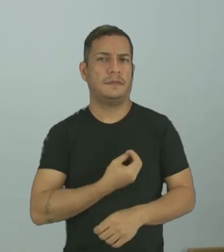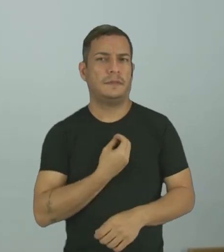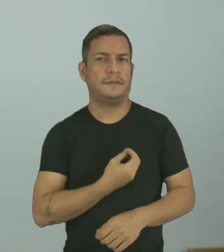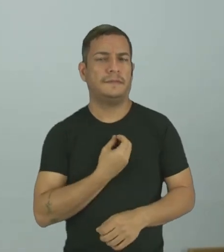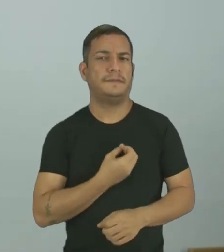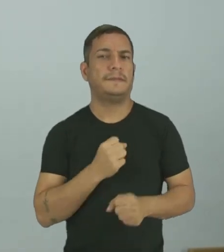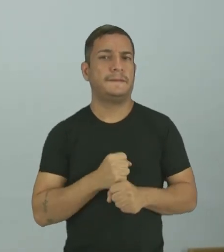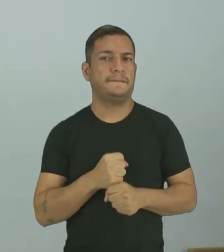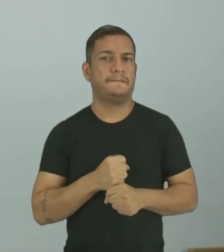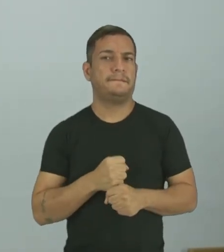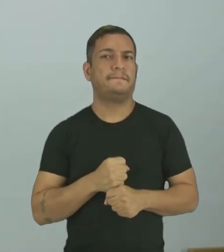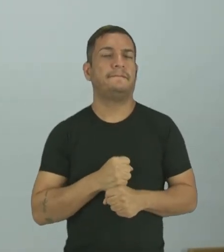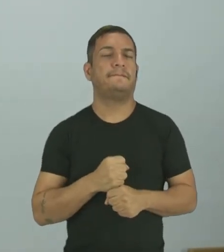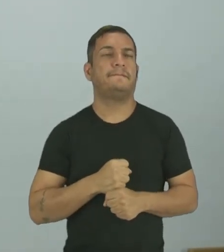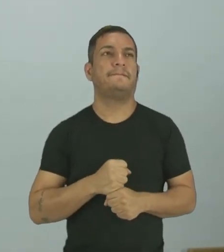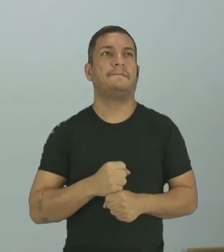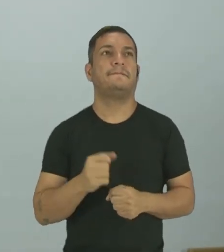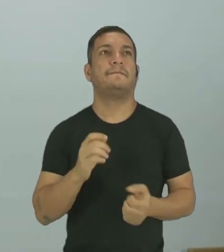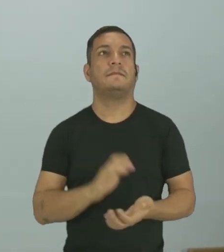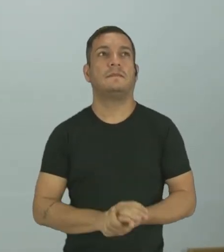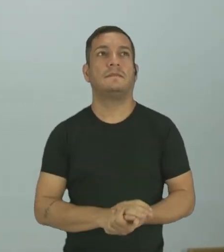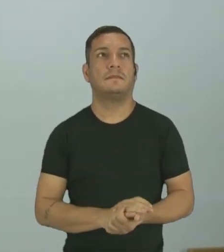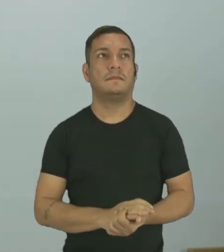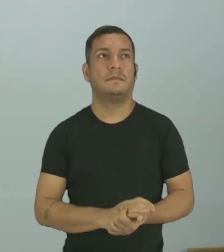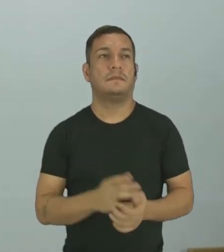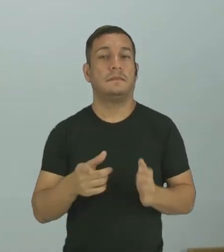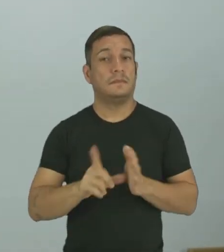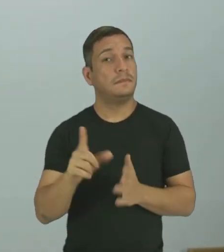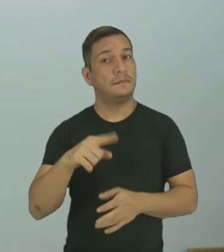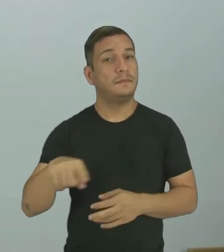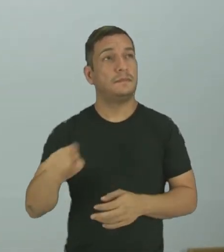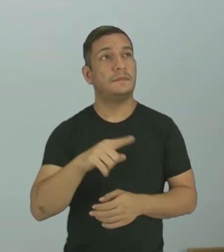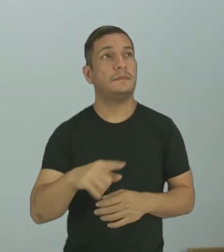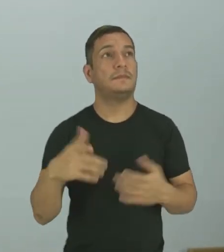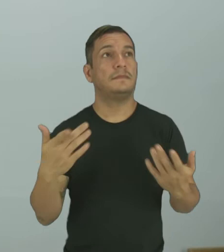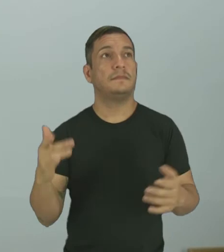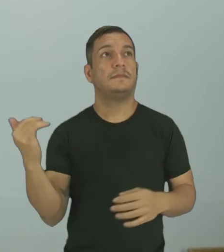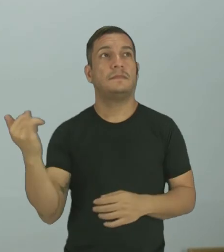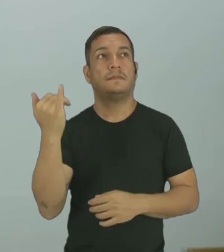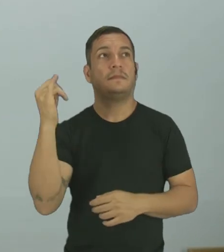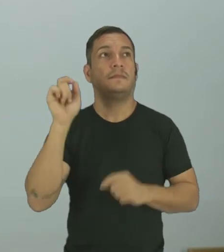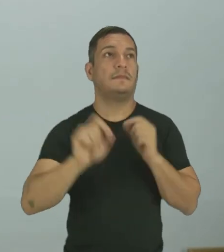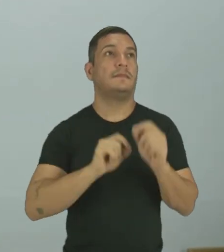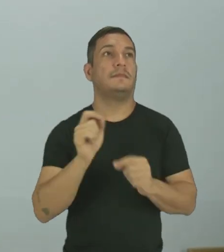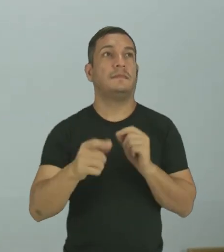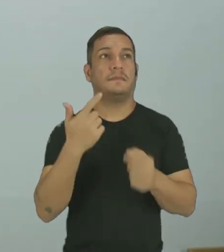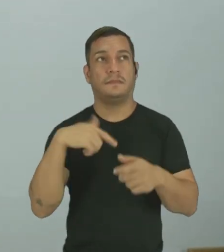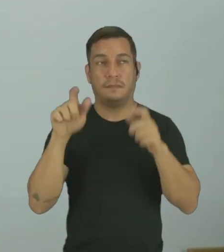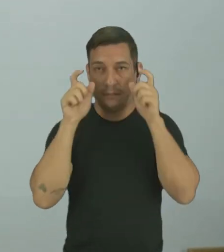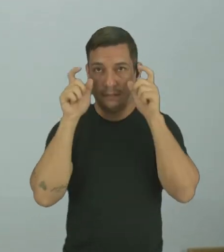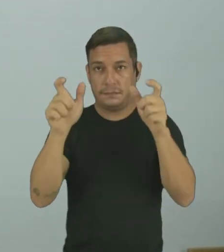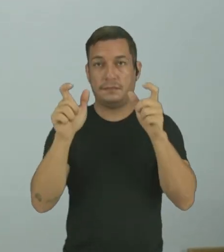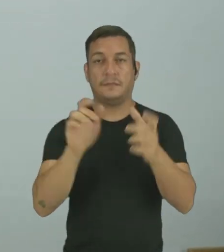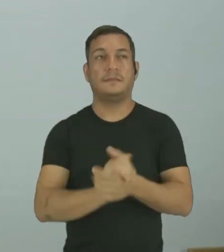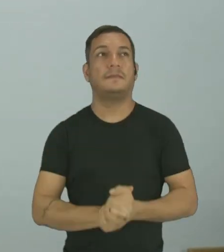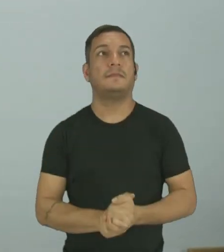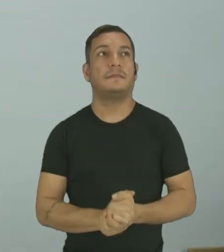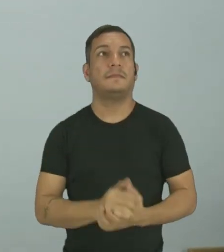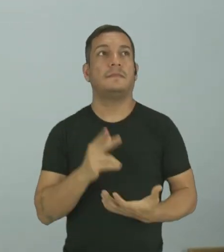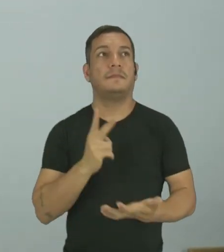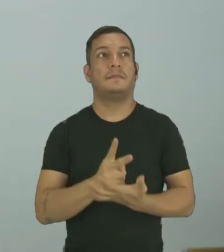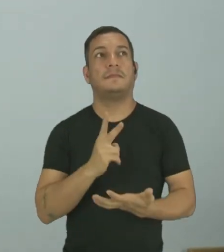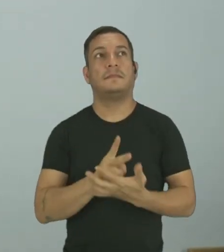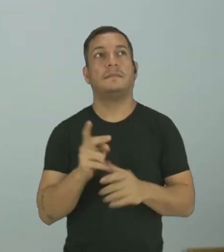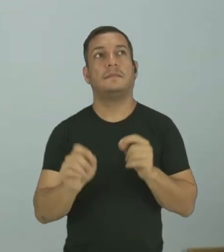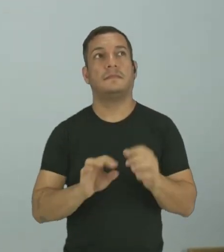bastante tempo, Bastante antes de você. Então, é importante que você fique atento e sempre